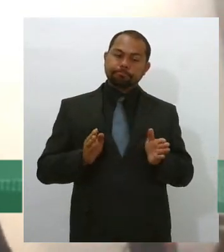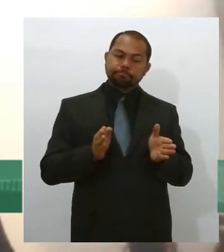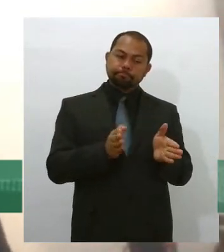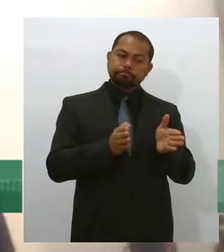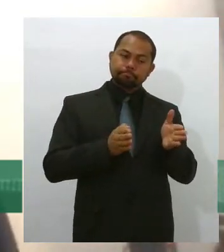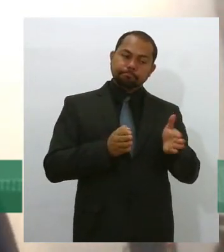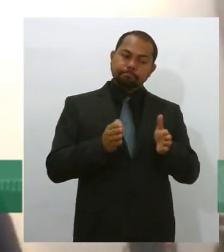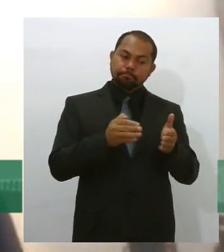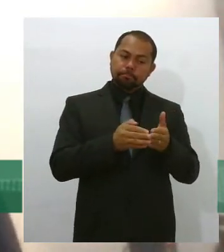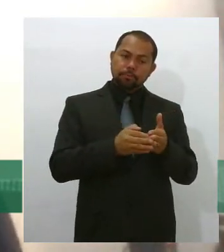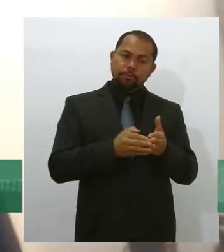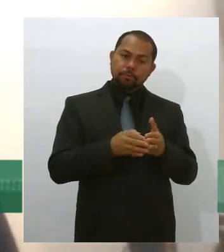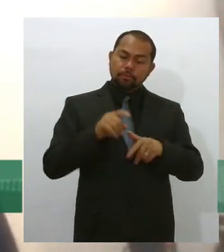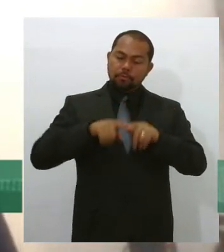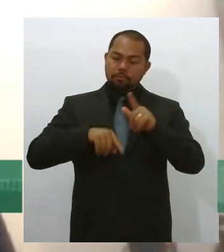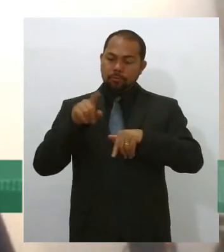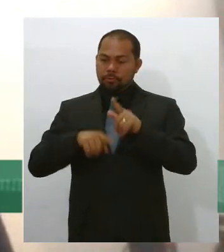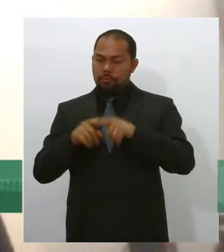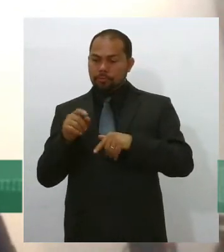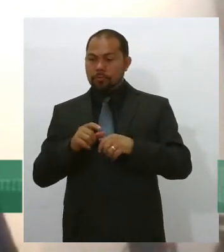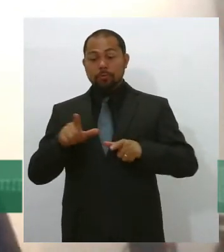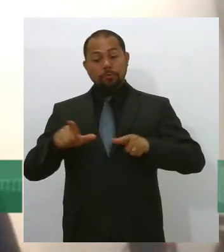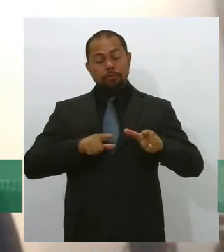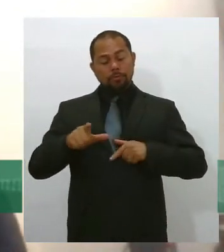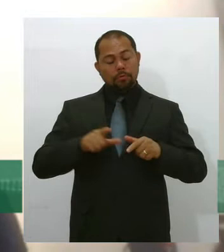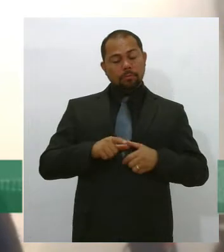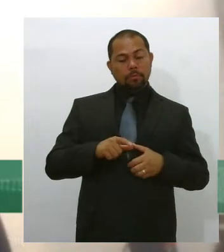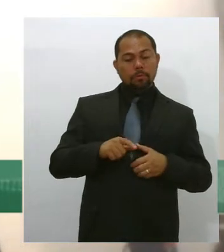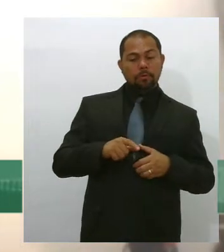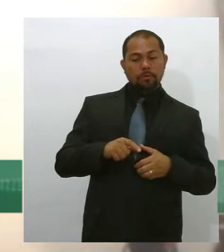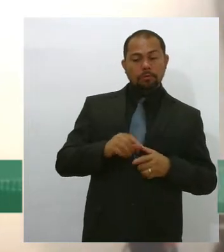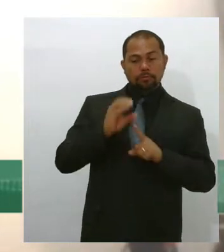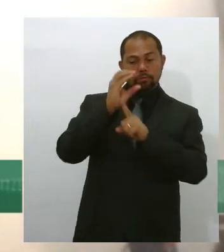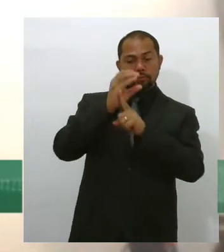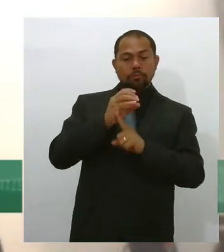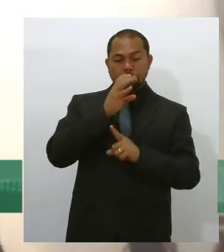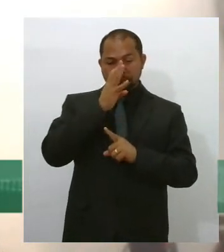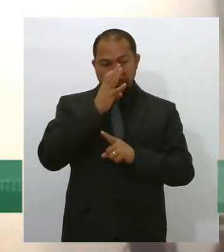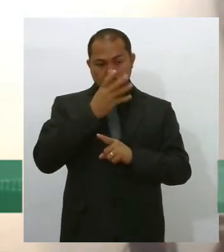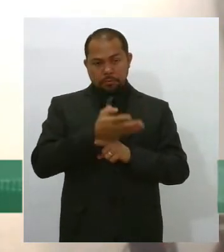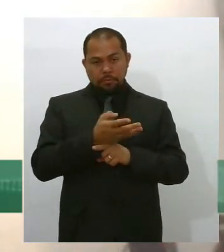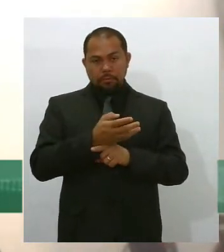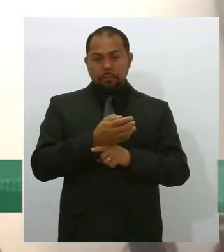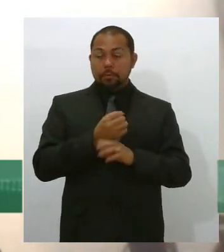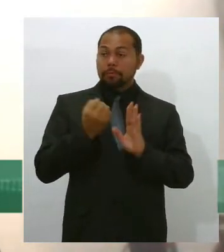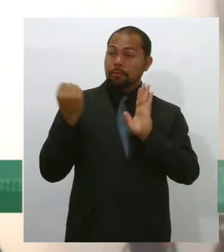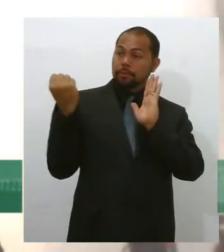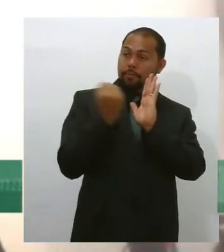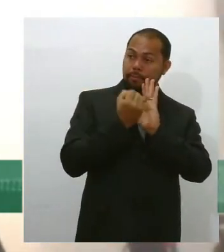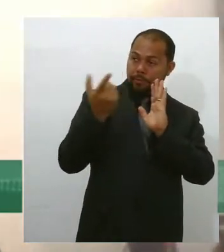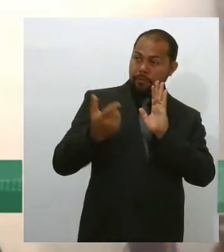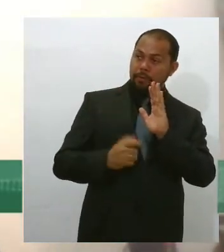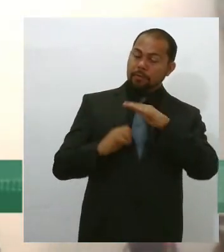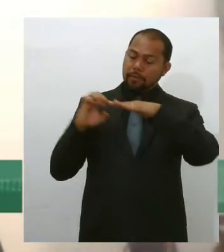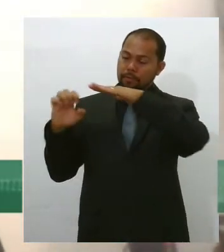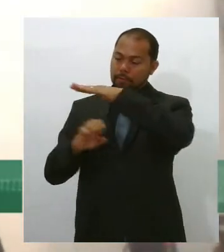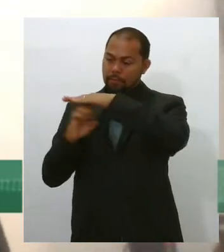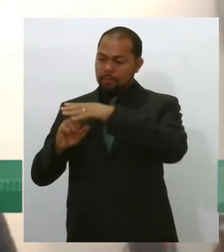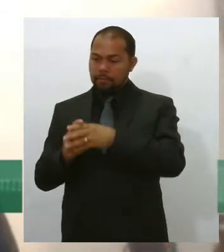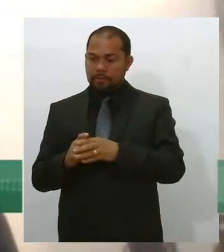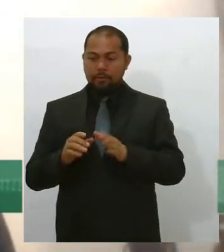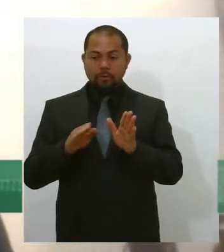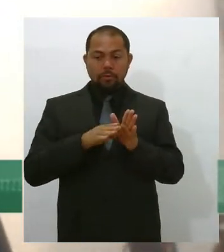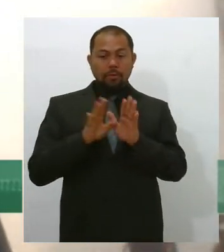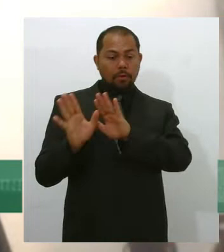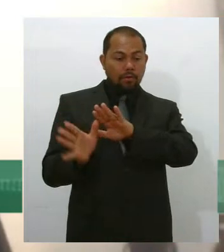e à promoção de marcas e imagens de preso o que está fora disso não